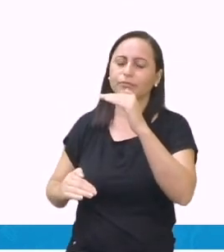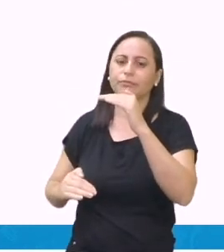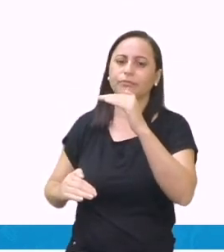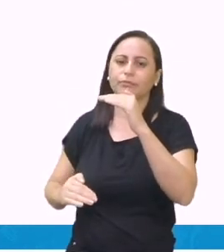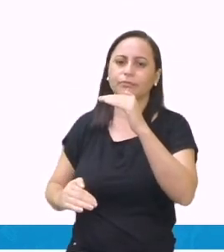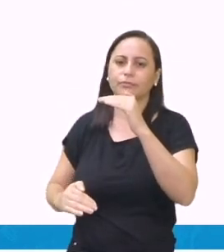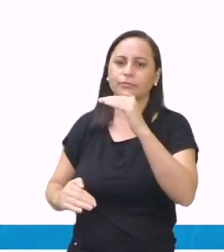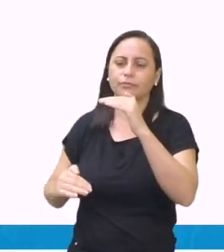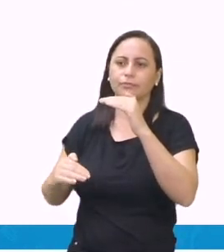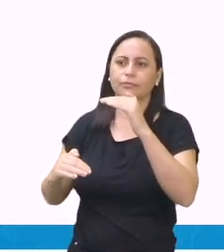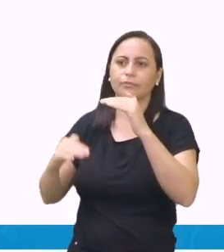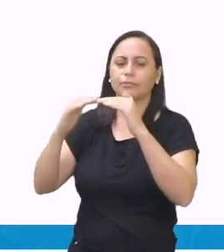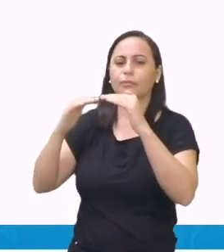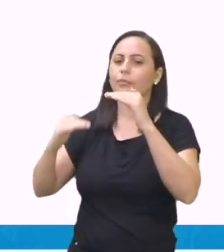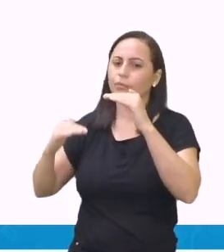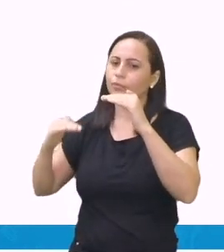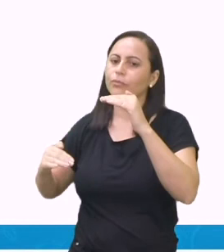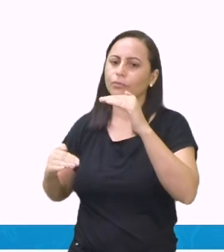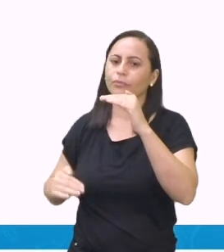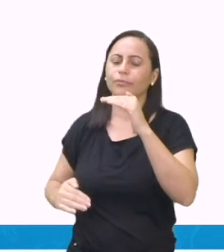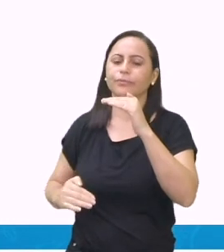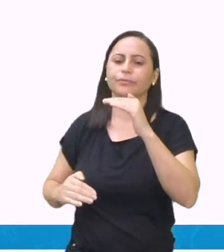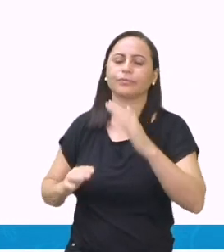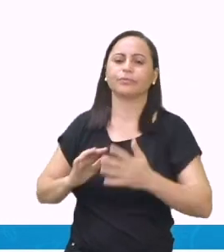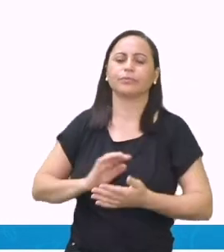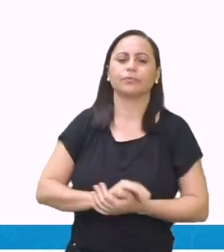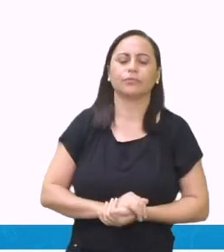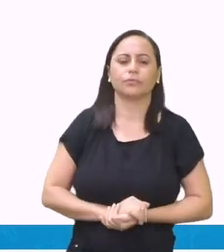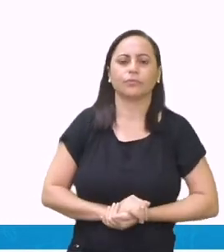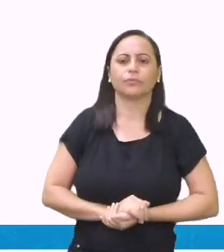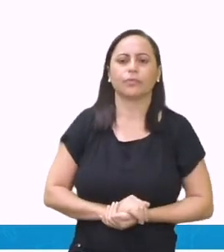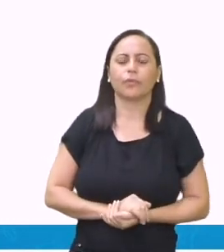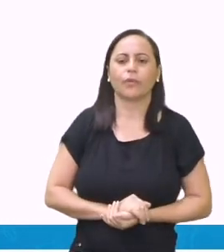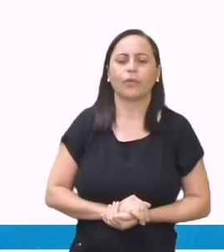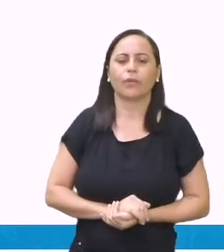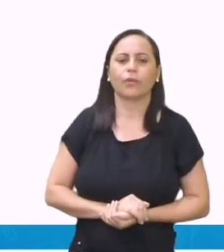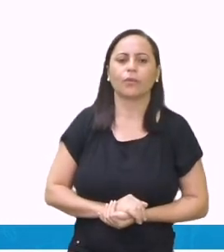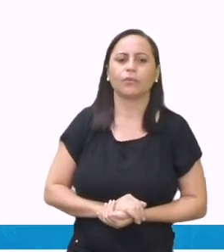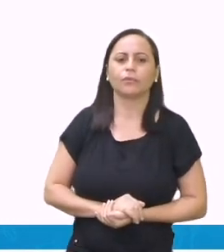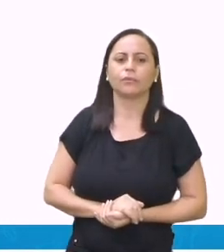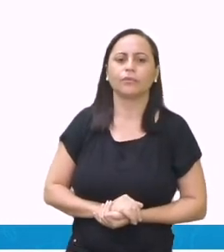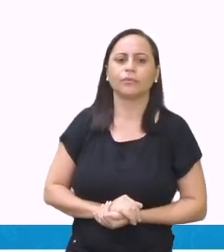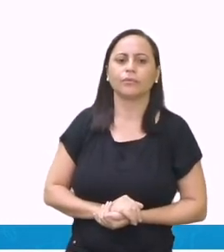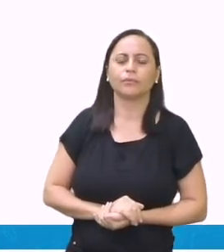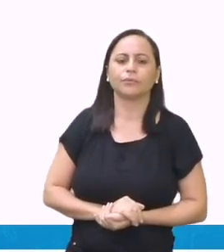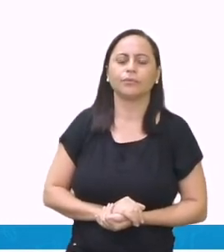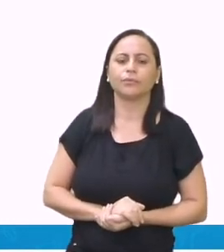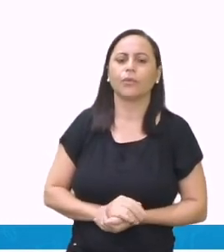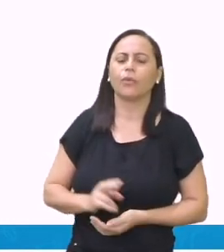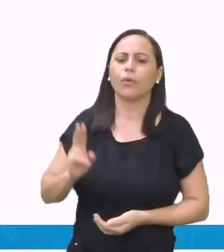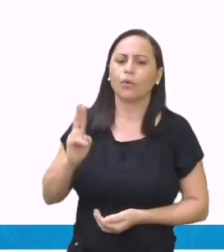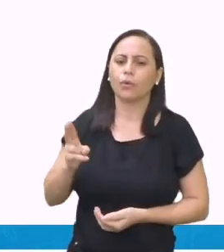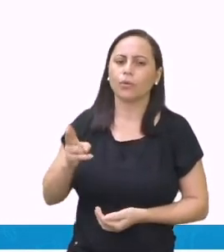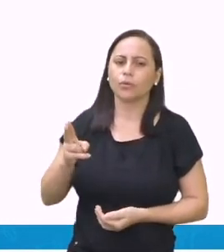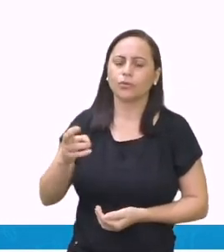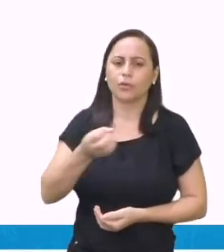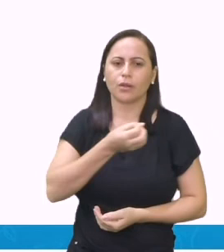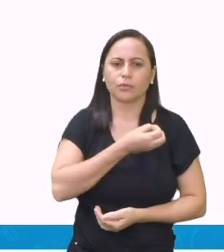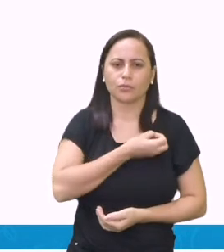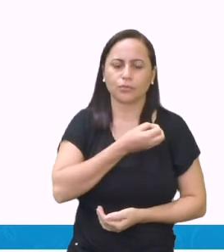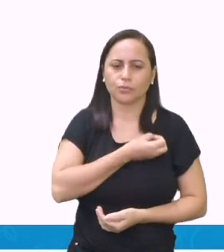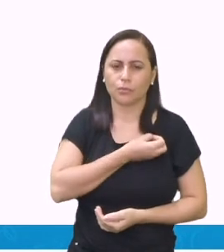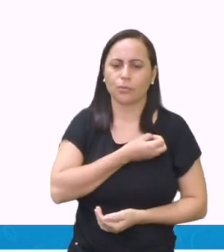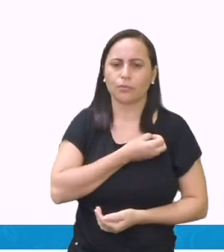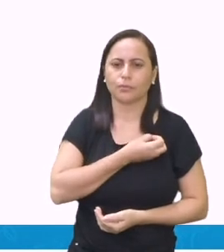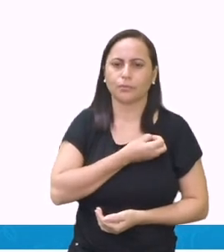maior e vai diminuindo, decrescente. E assim nós vamos fazer com os números